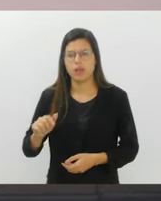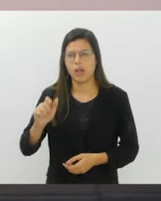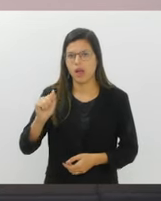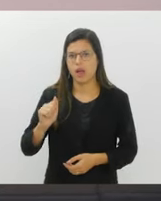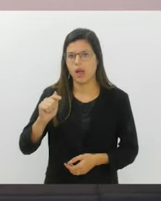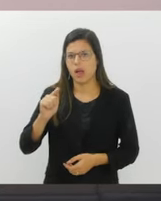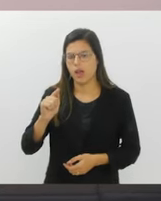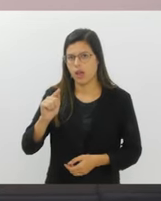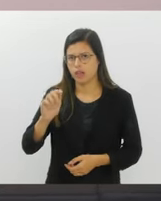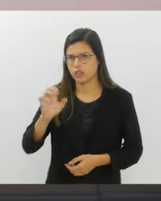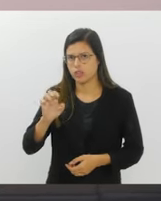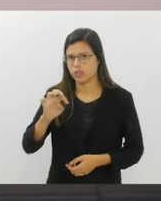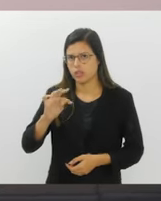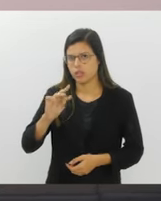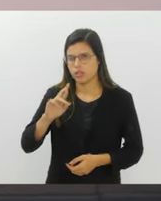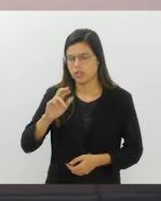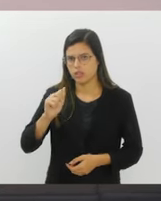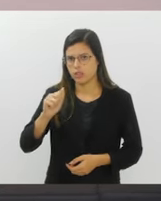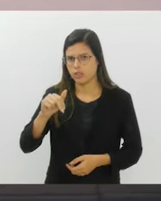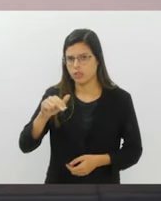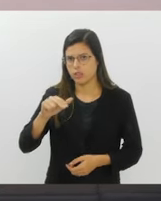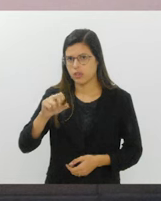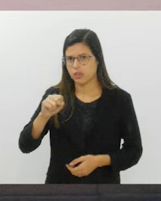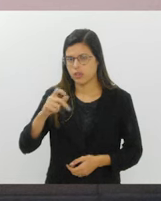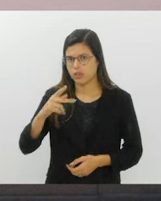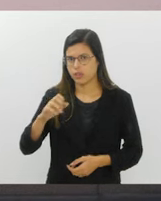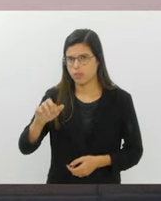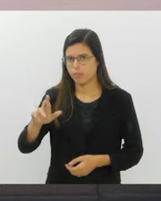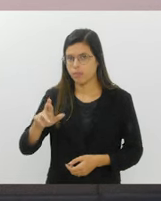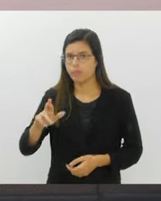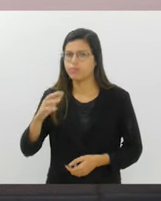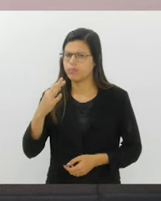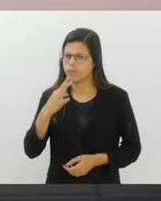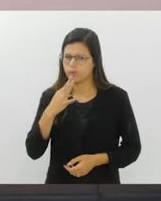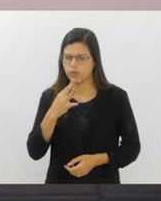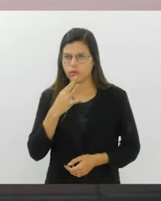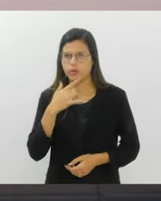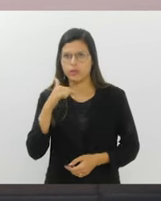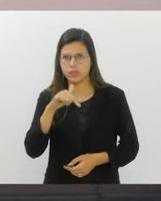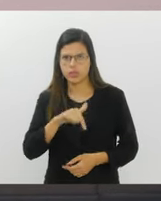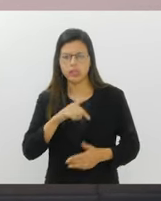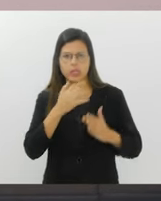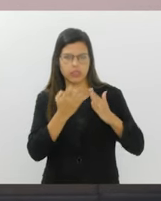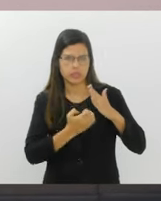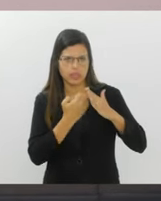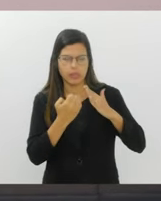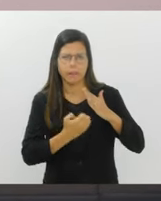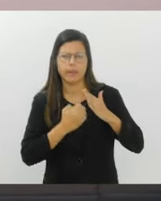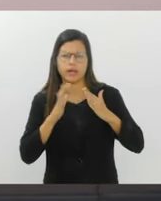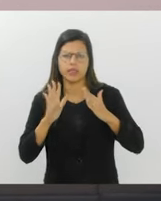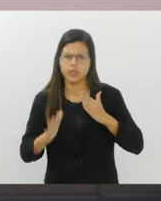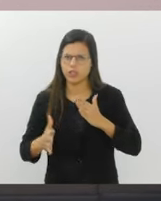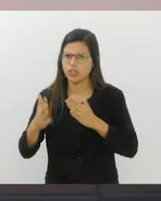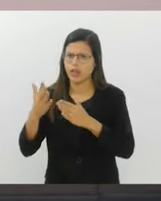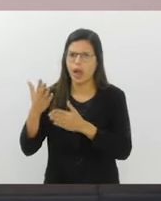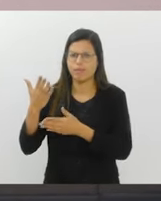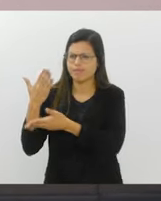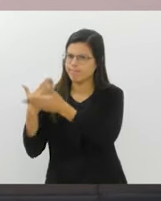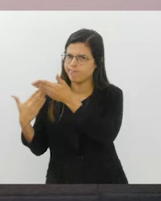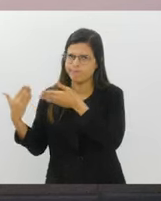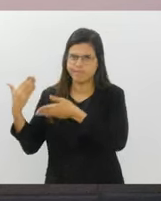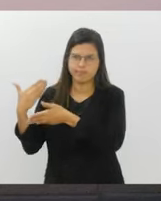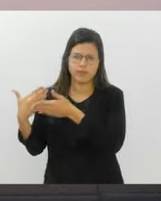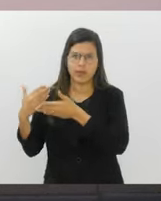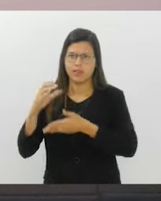essa demanda, né, e esse péssimo serviço prestado pela Supervia há muito tempo. Na